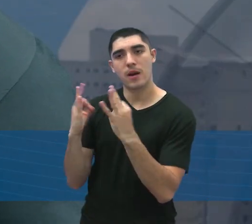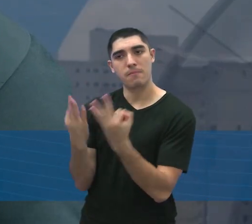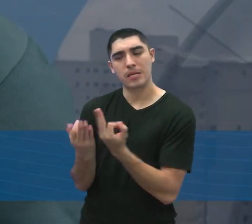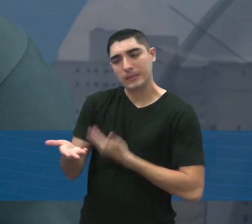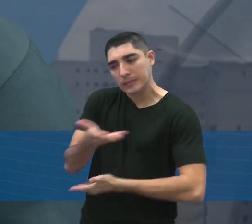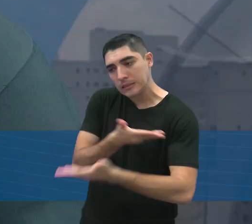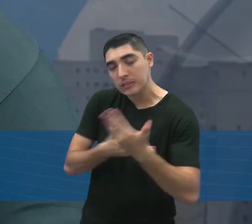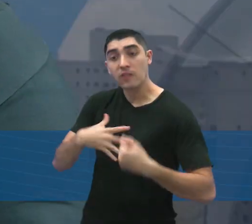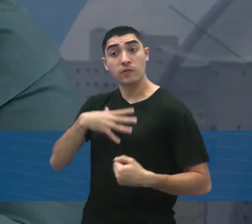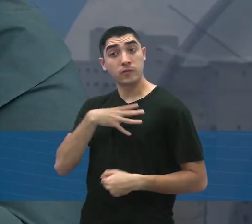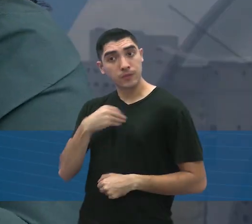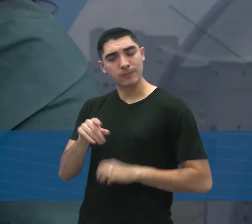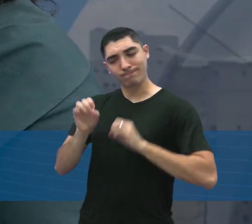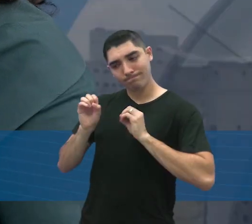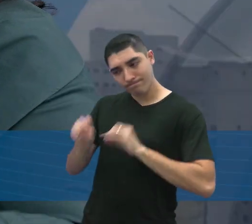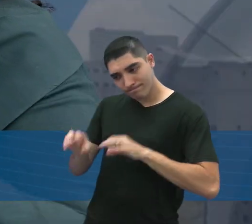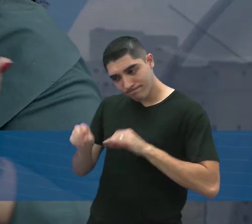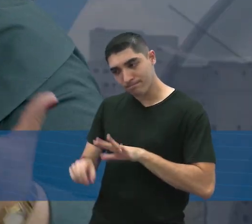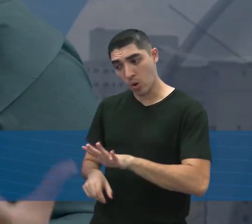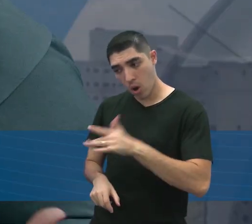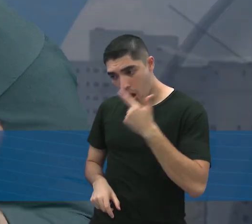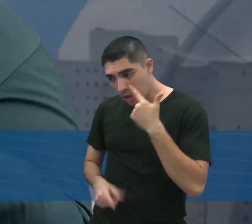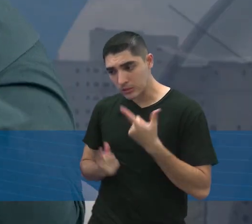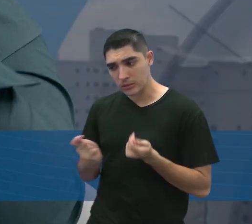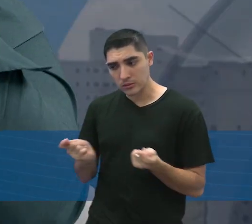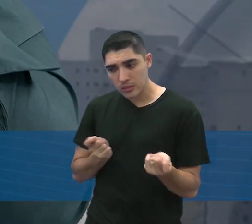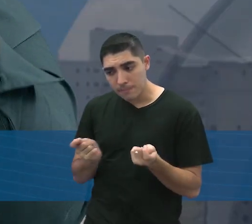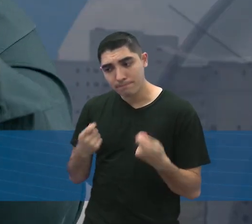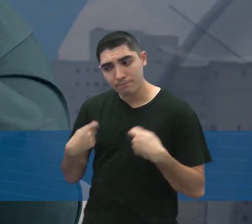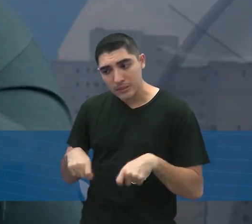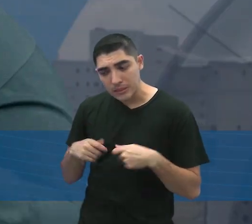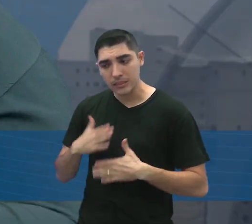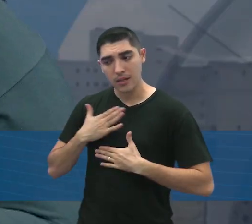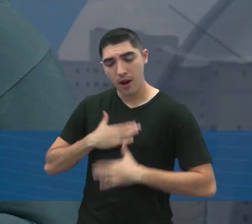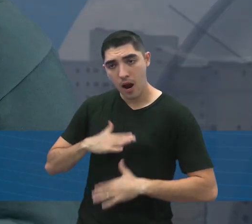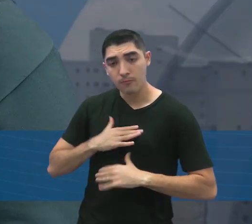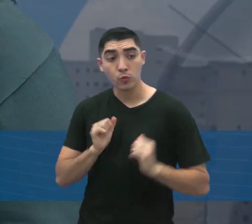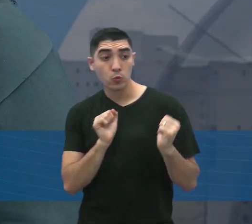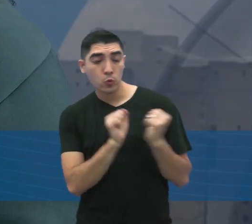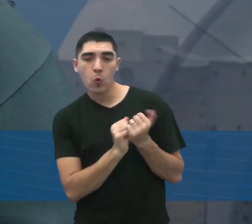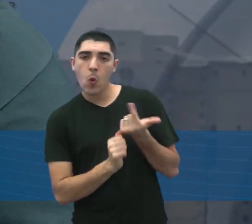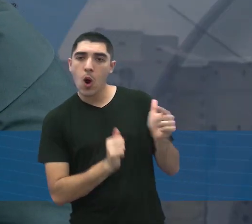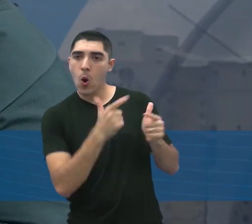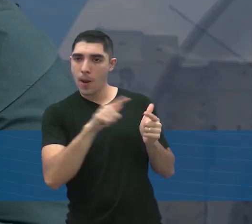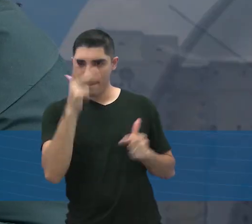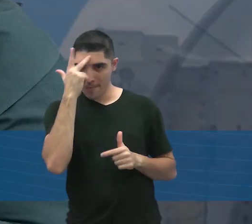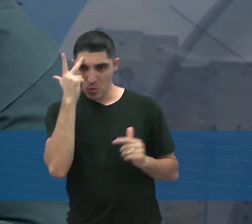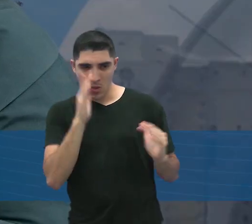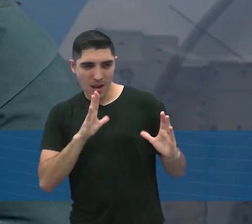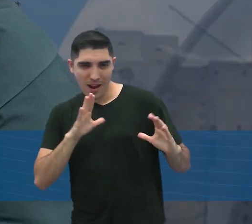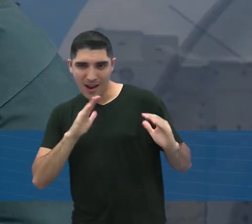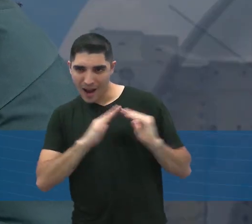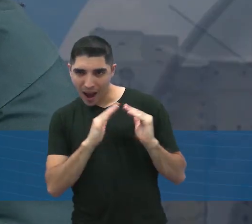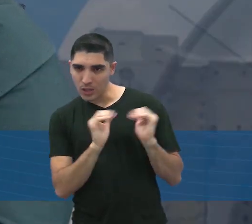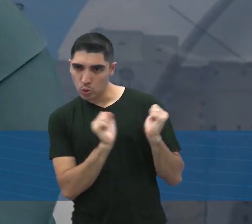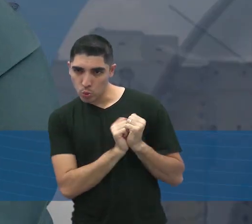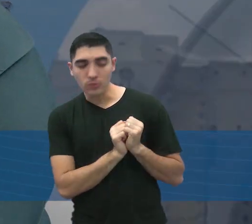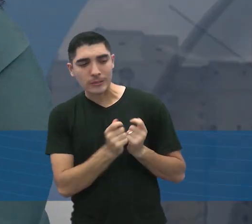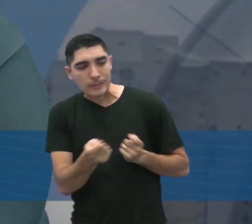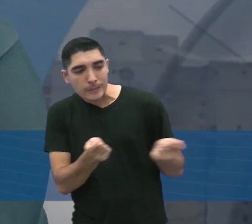envolver os seus filhos, que consiga envolver os outros membros que dividam o mesmo teto e que se controle, e a minha dica é